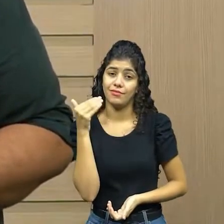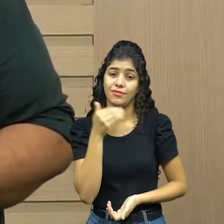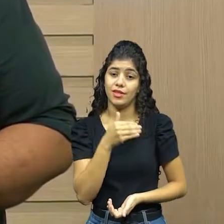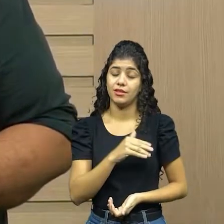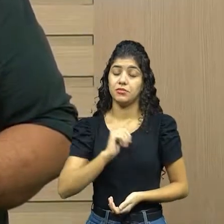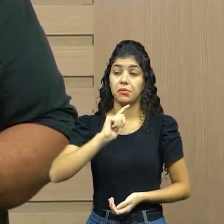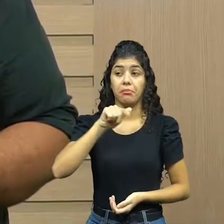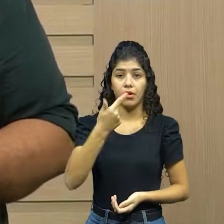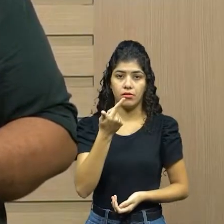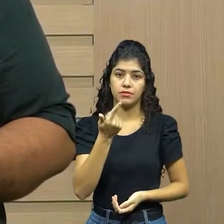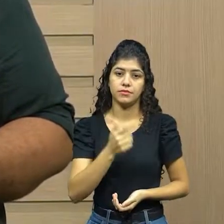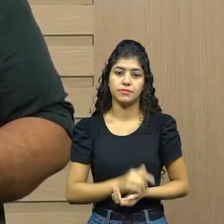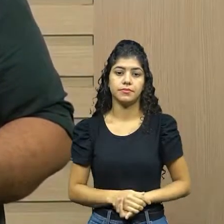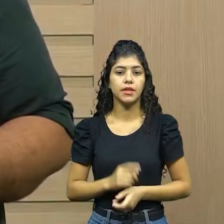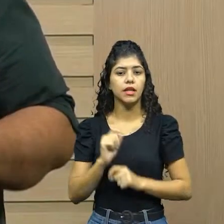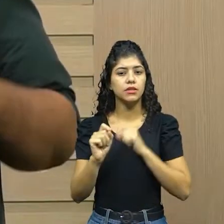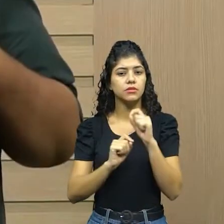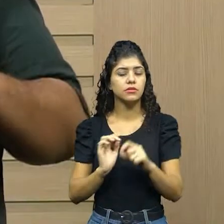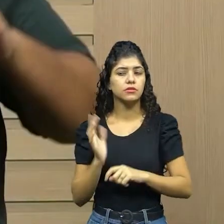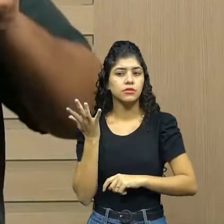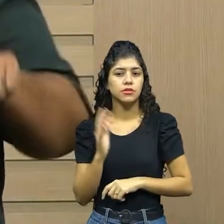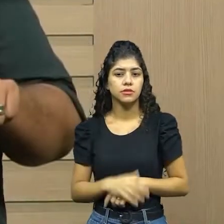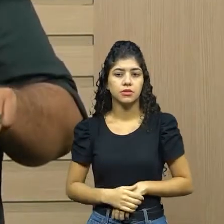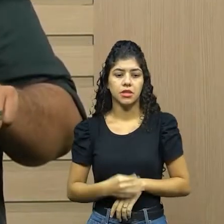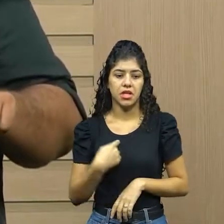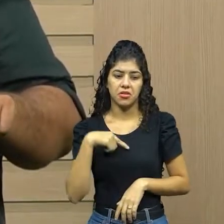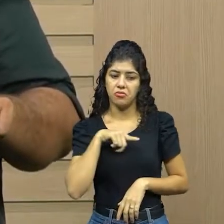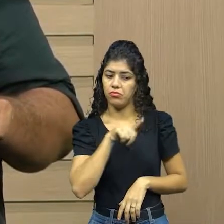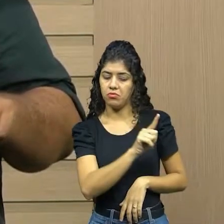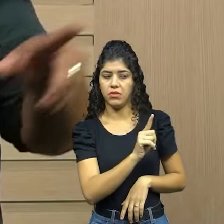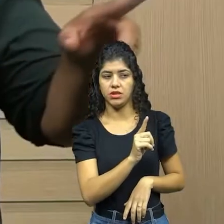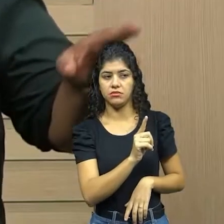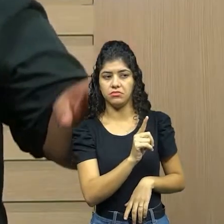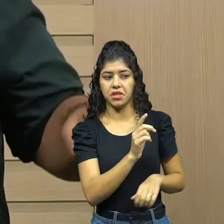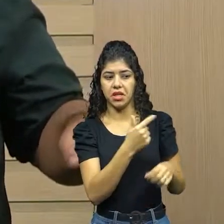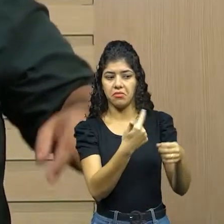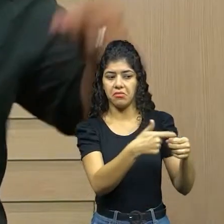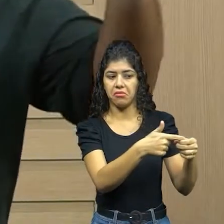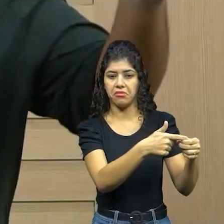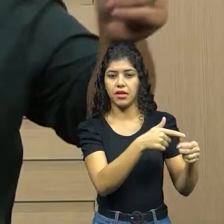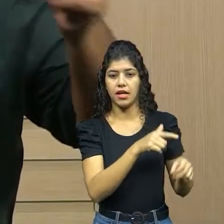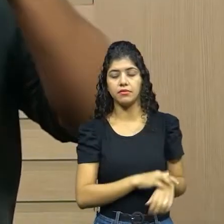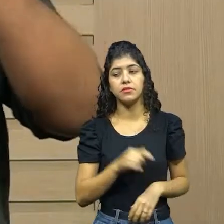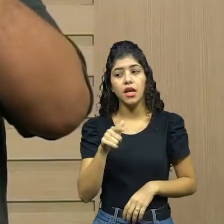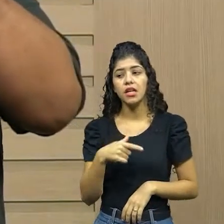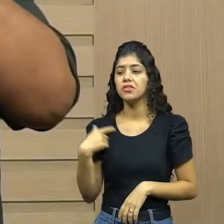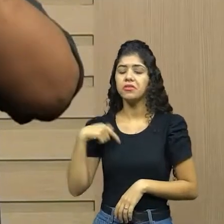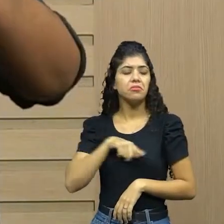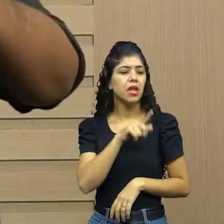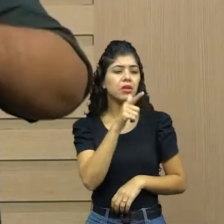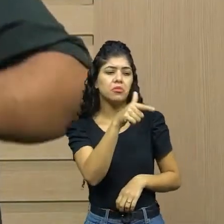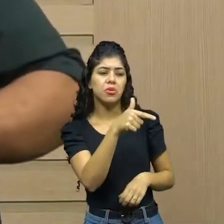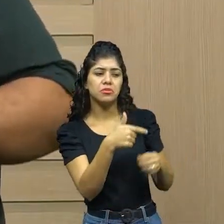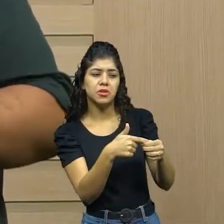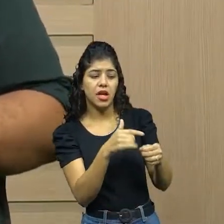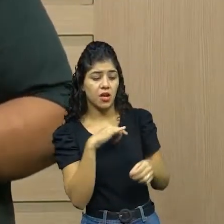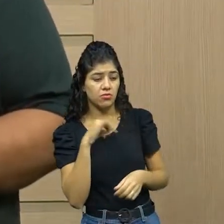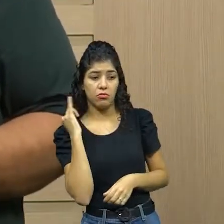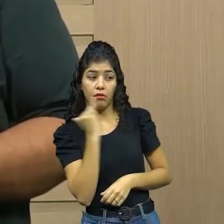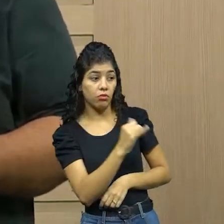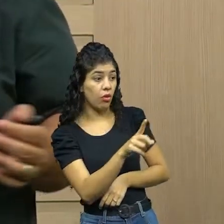problemas depois. E aí, além de eu não abastecer, quando alguém falava assim, você vai abastecer naquele posto, eu falei, não faça isso